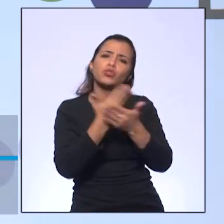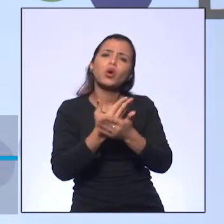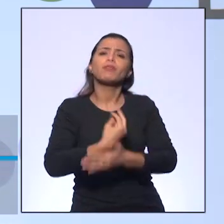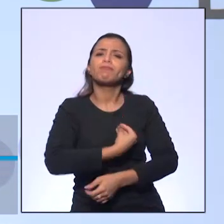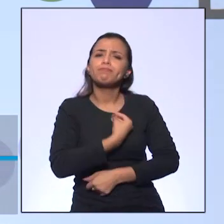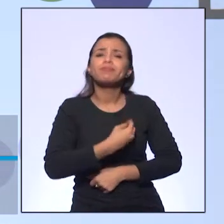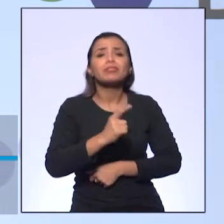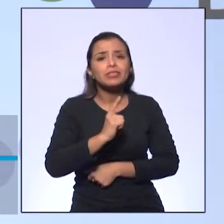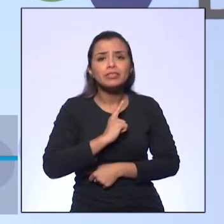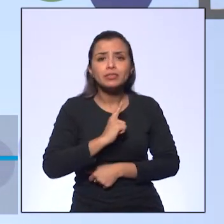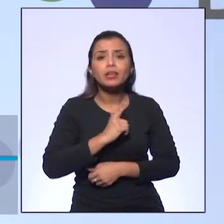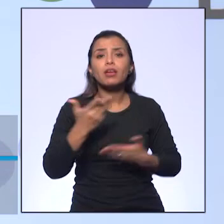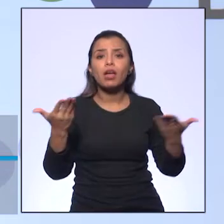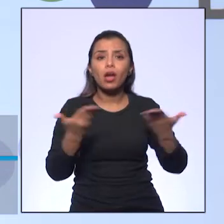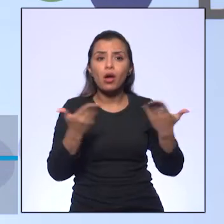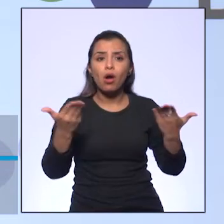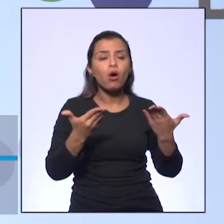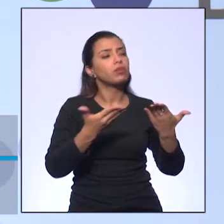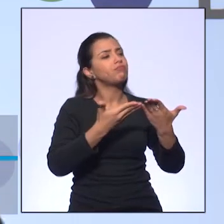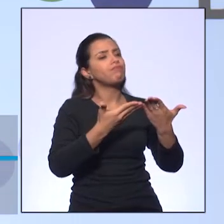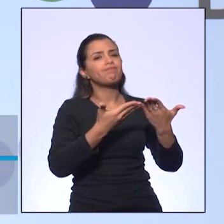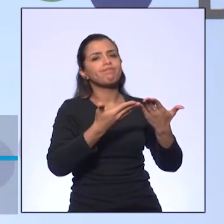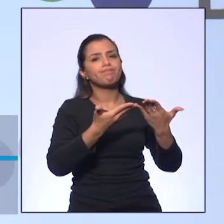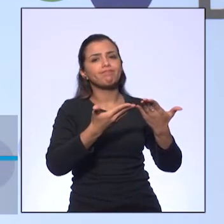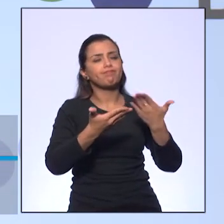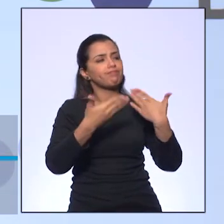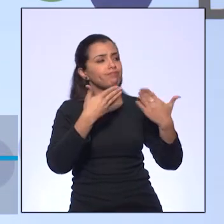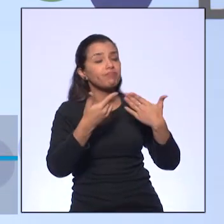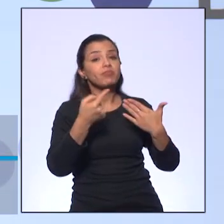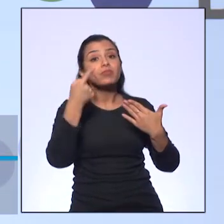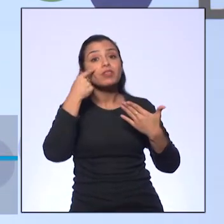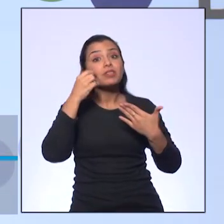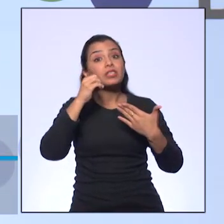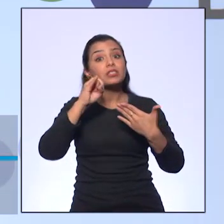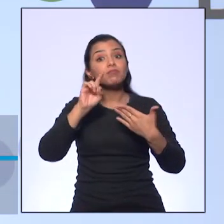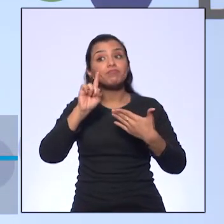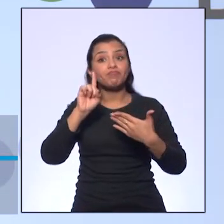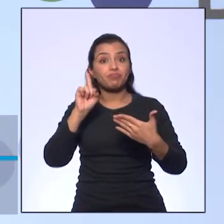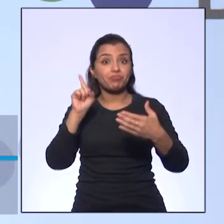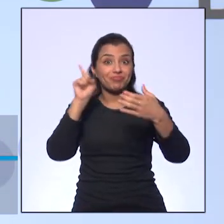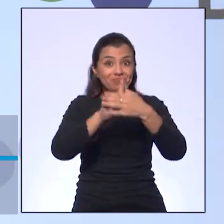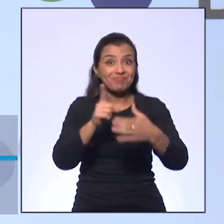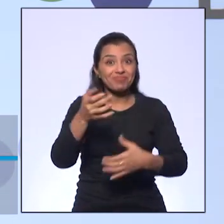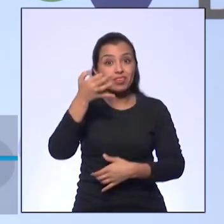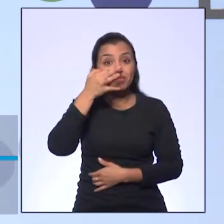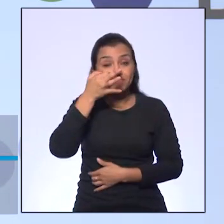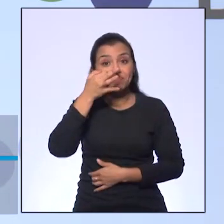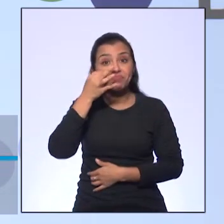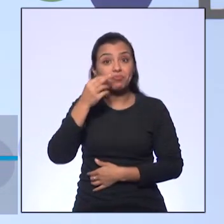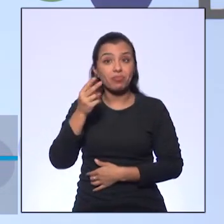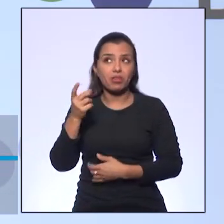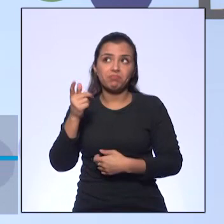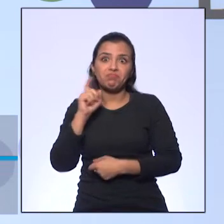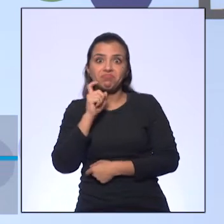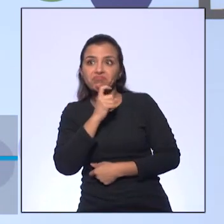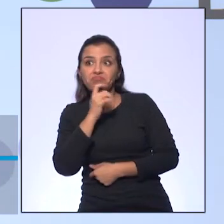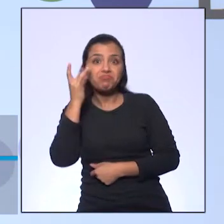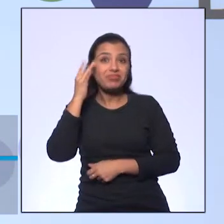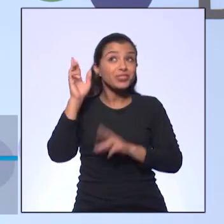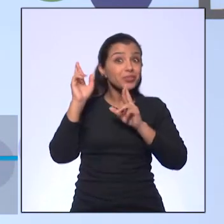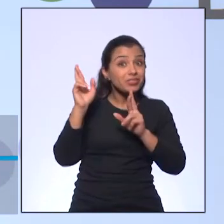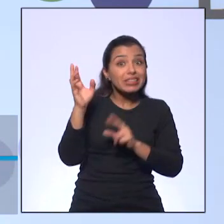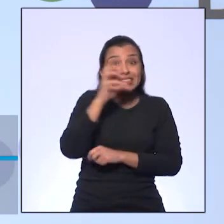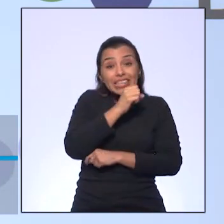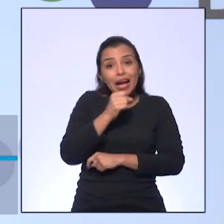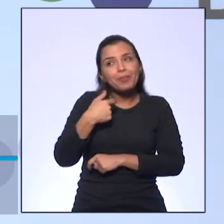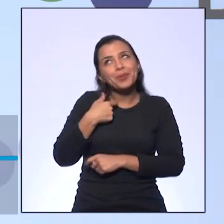maneira remota, mas está acontecendo e em breve voltará, talvez em setembro, talvez em outro dia. Eu espero que volte logo, por mim voltaria hoje, mas